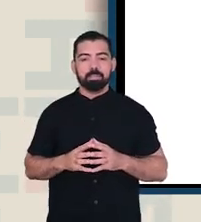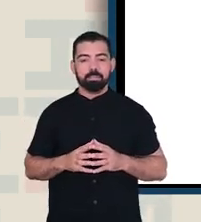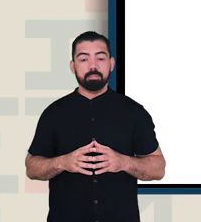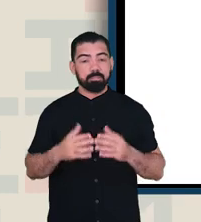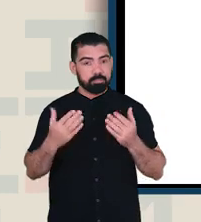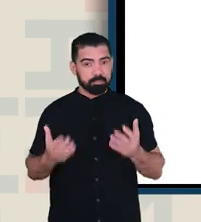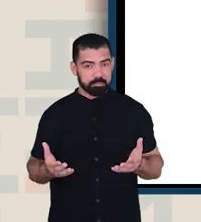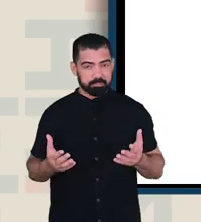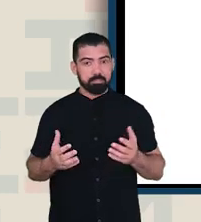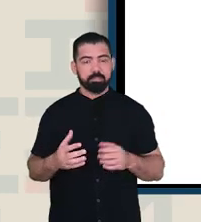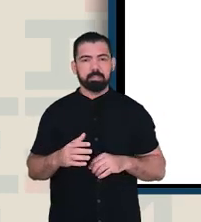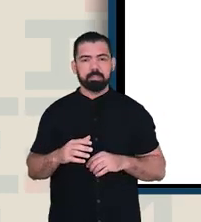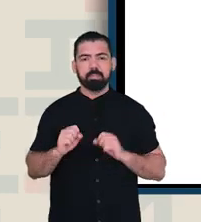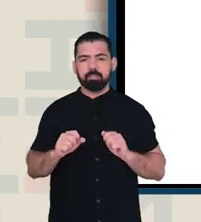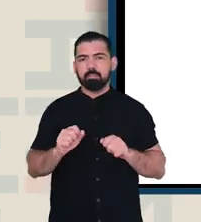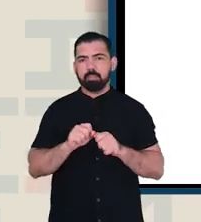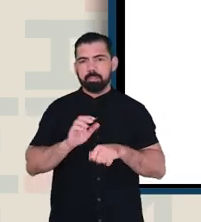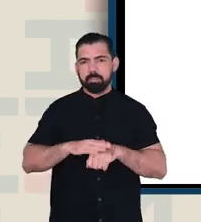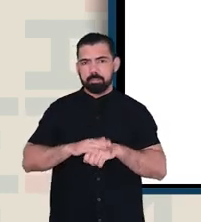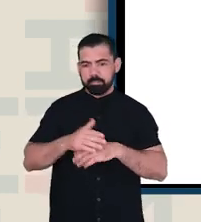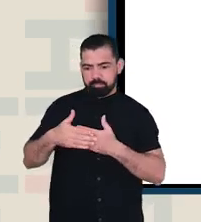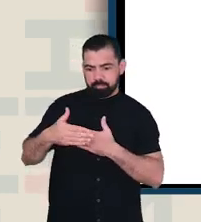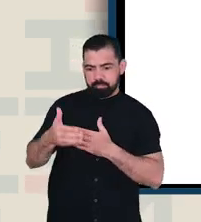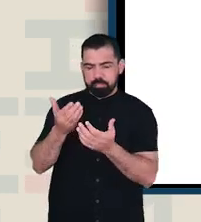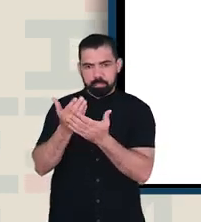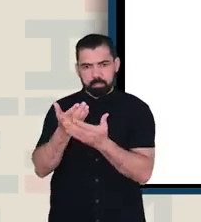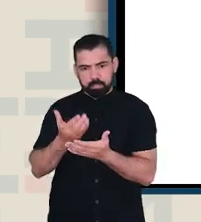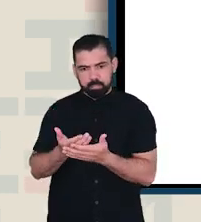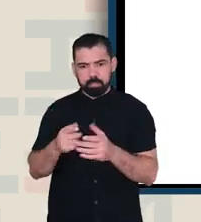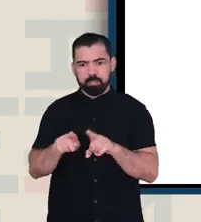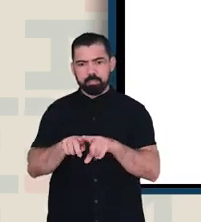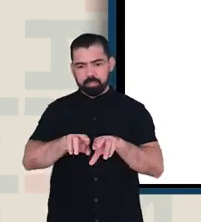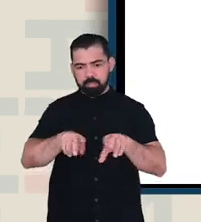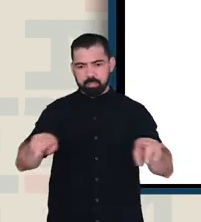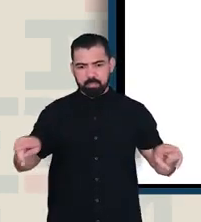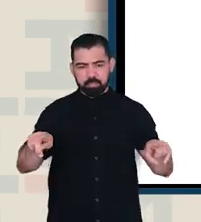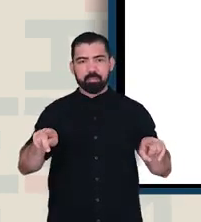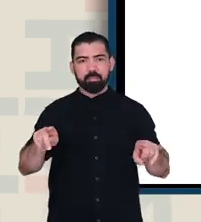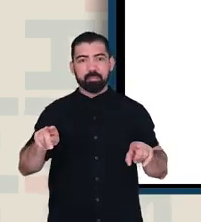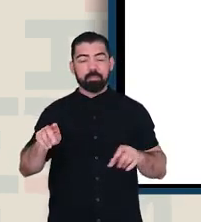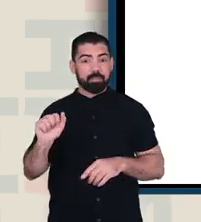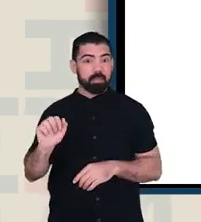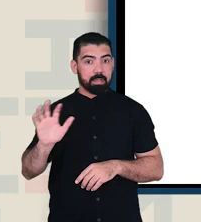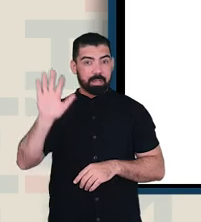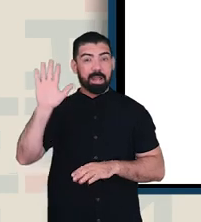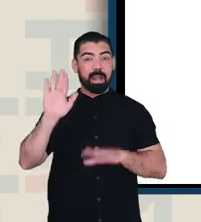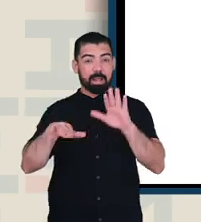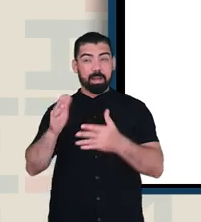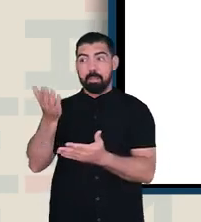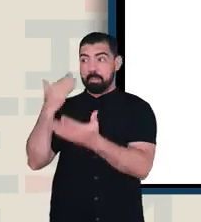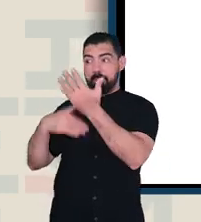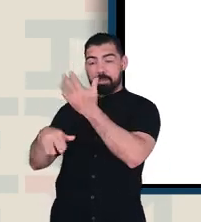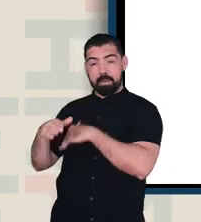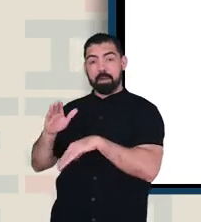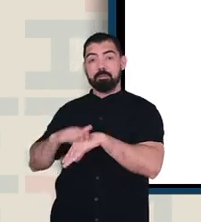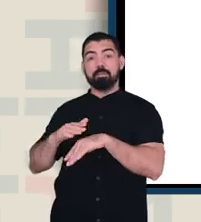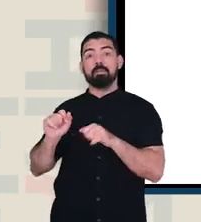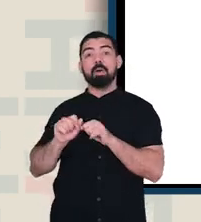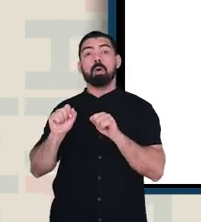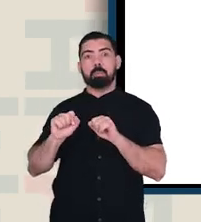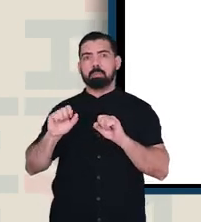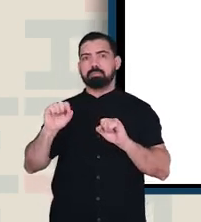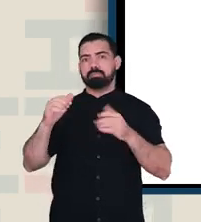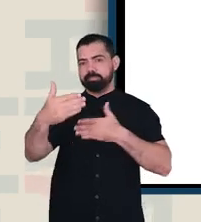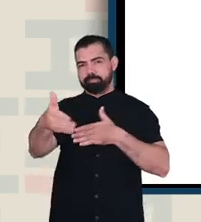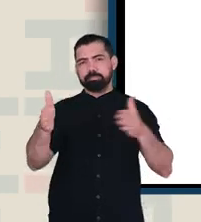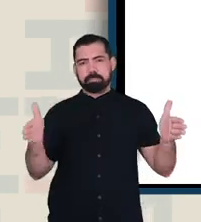E o que antes se fazia em estúdio, com máquinas caríssimas, que ocupavam uma sala completa, hoje faz diretamente no